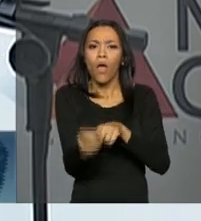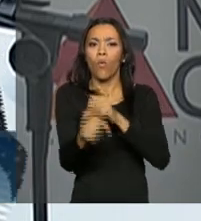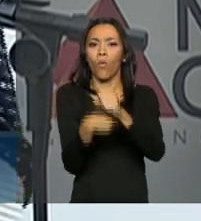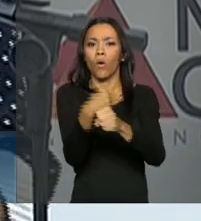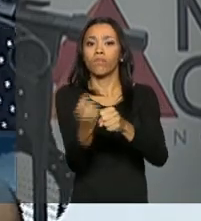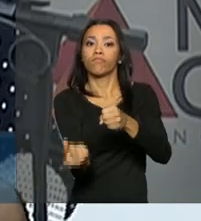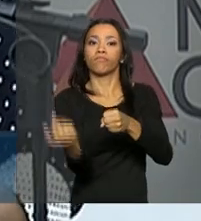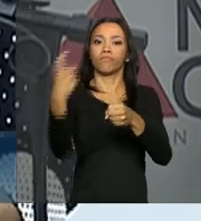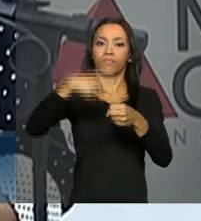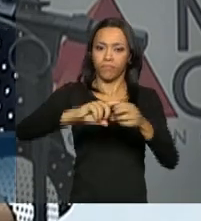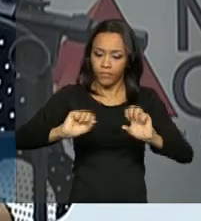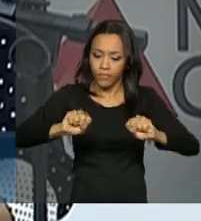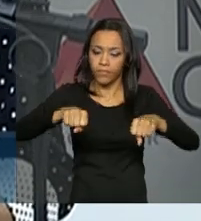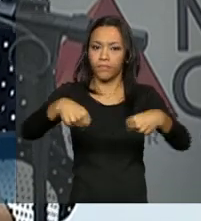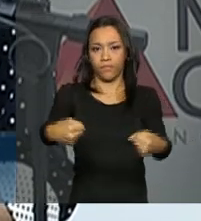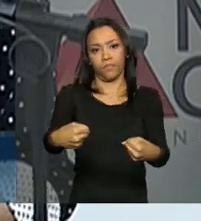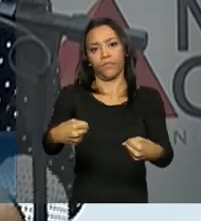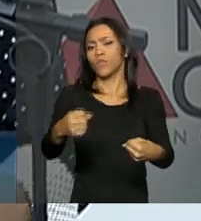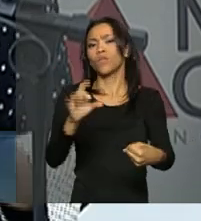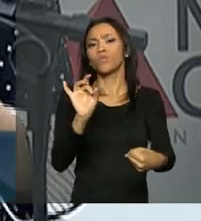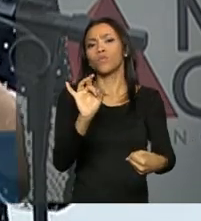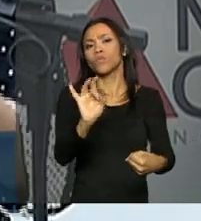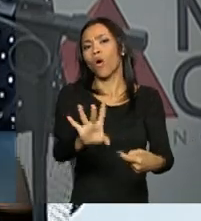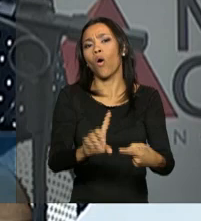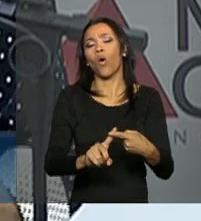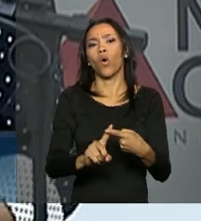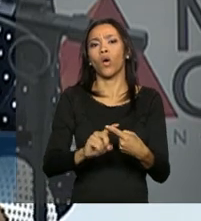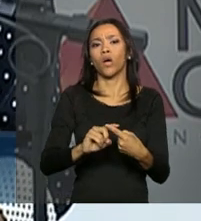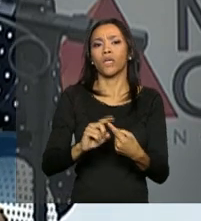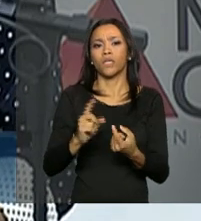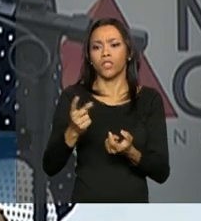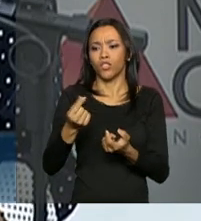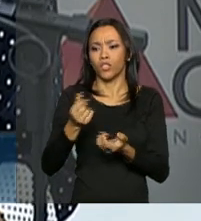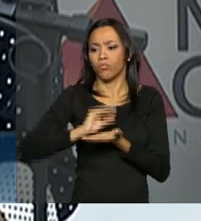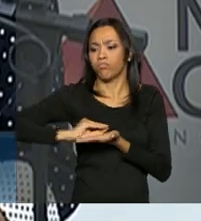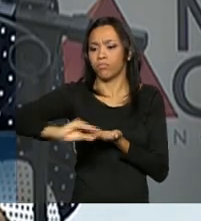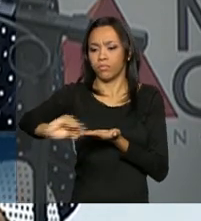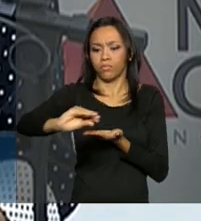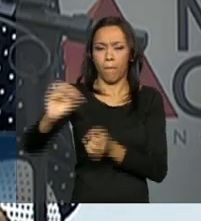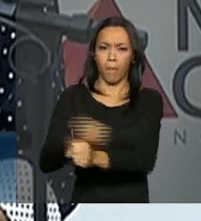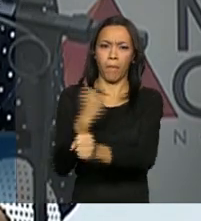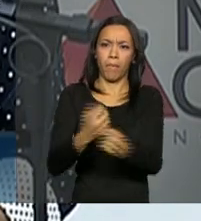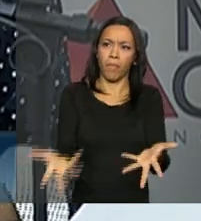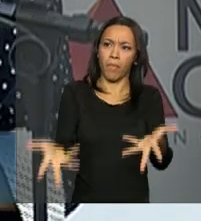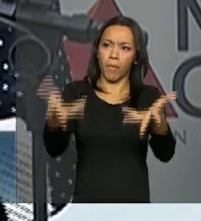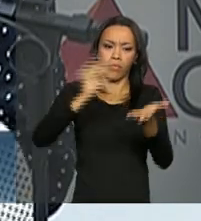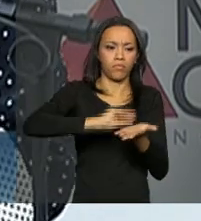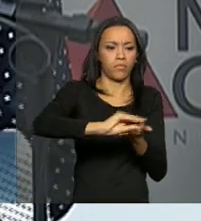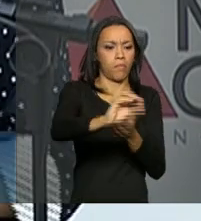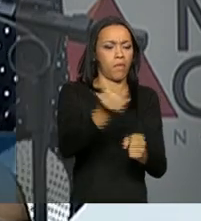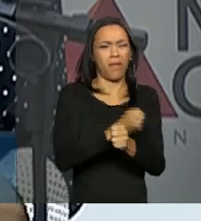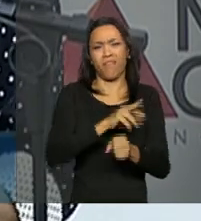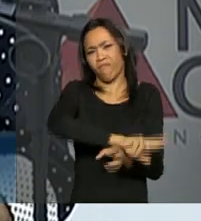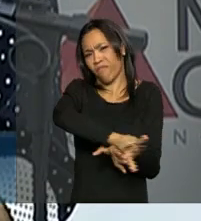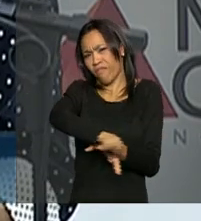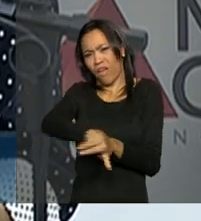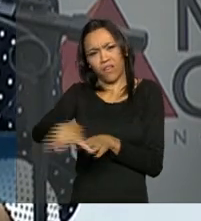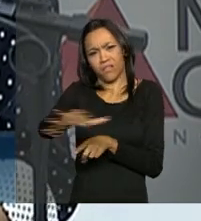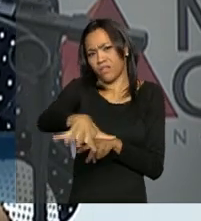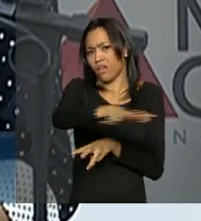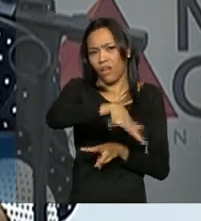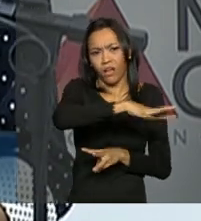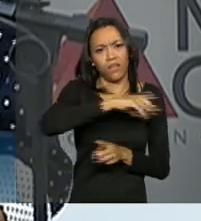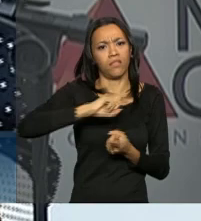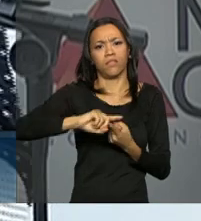crescimento. Não só buscando investimentos em todas as áreas que nós possamos,